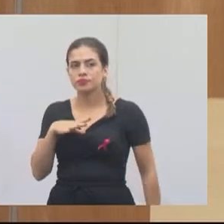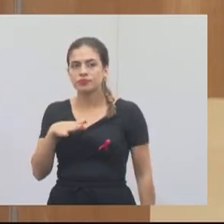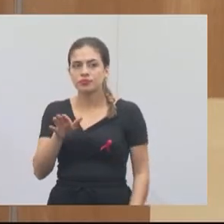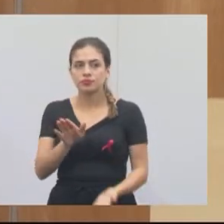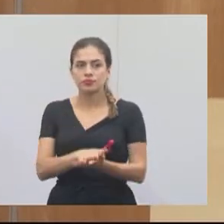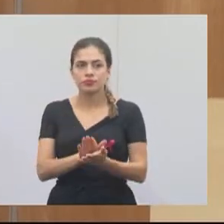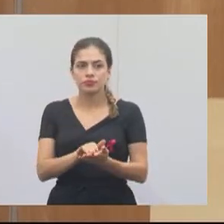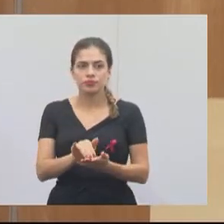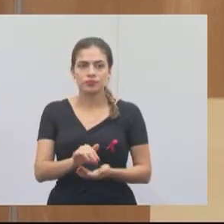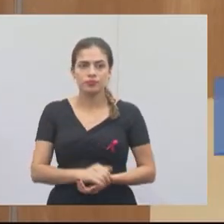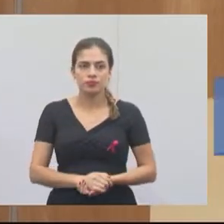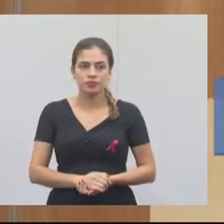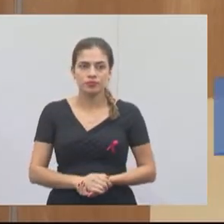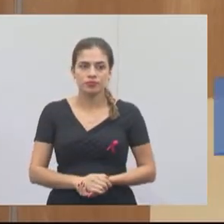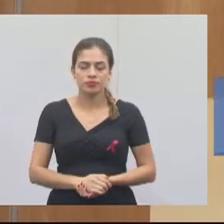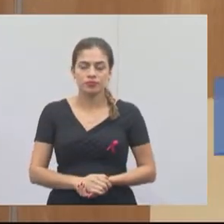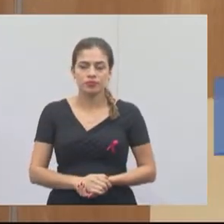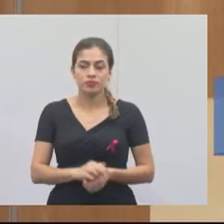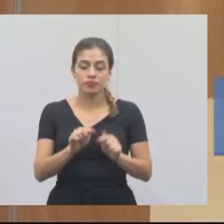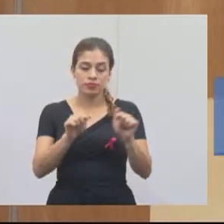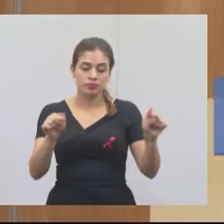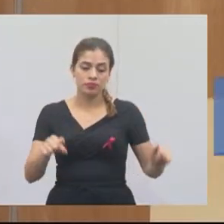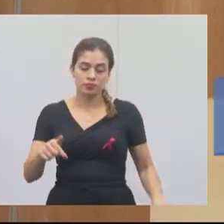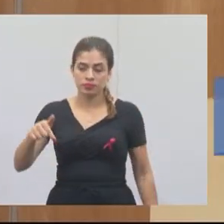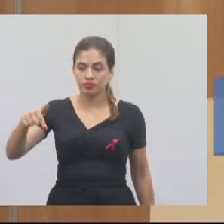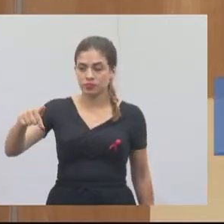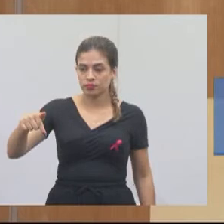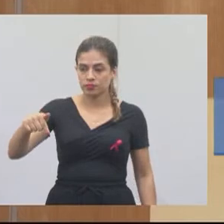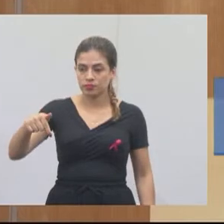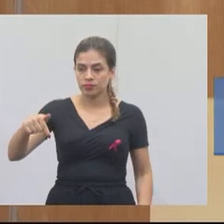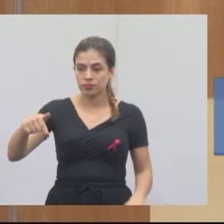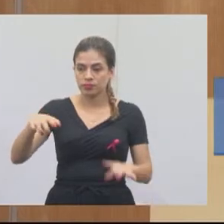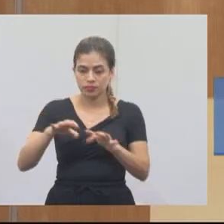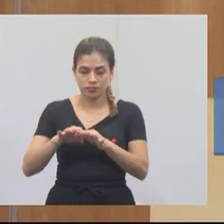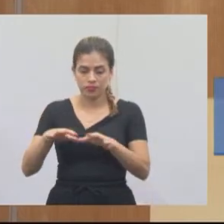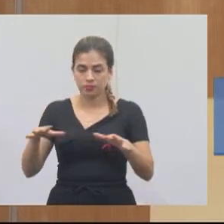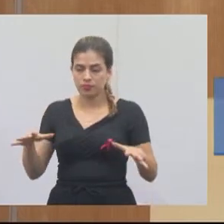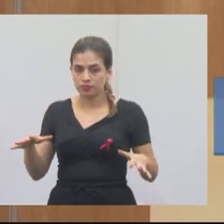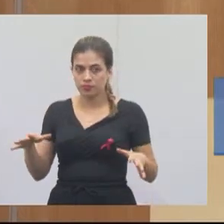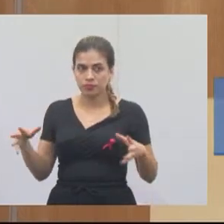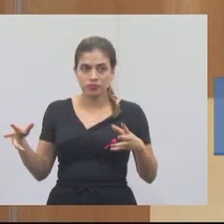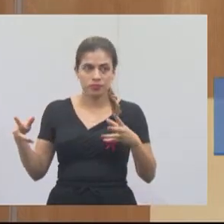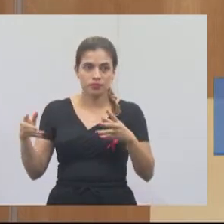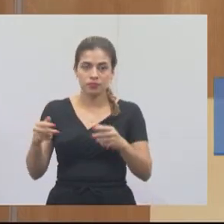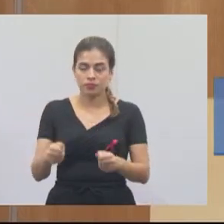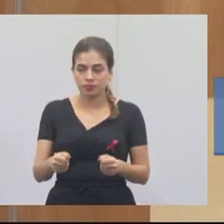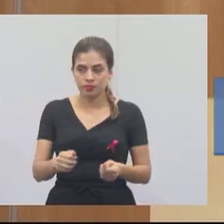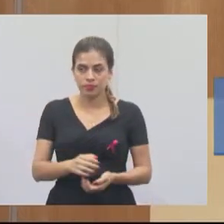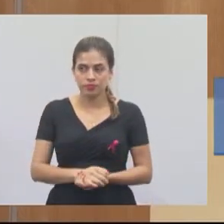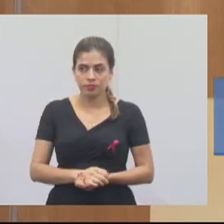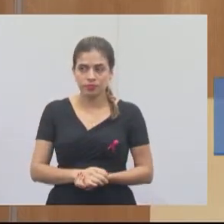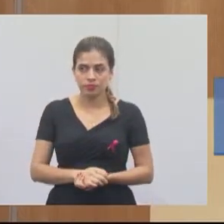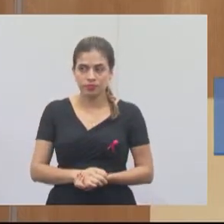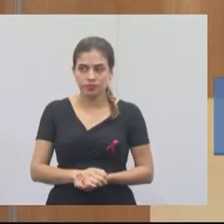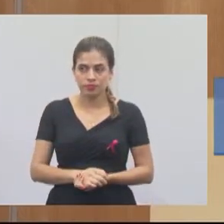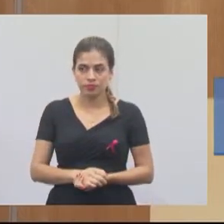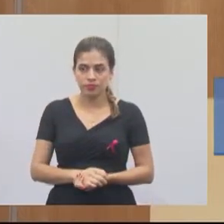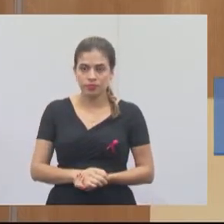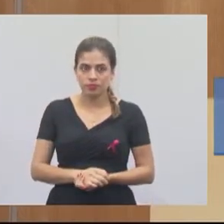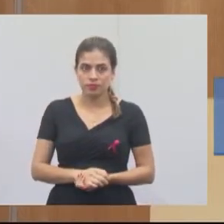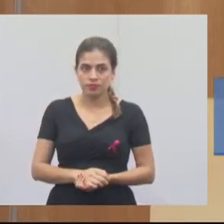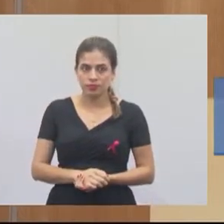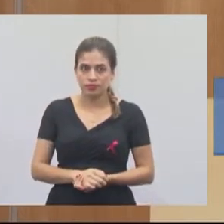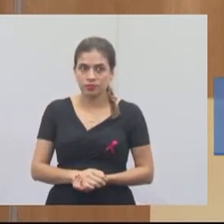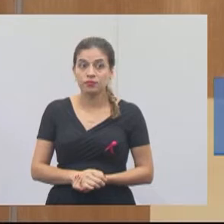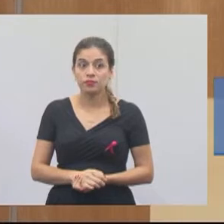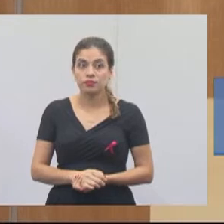de Jacareí. E olha, o Gabinete 7 está à disposição de todos. E eu estava falando aqui a